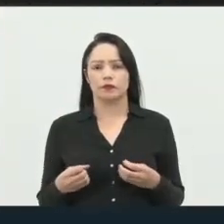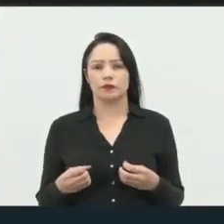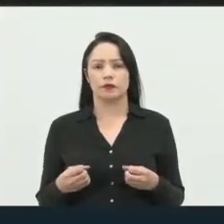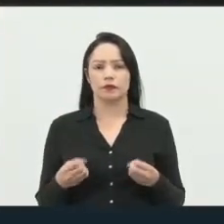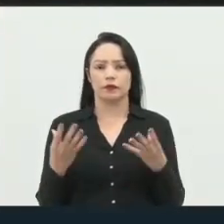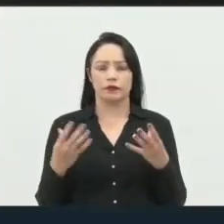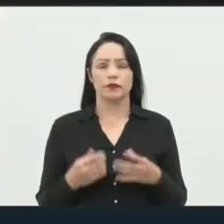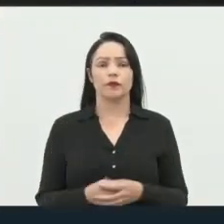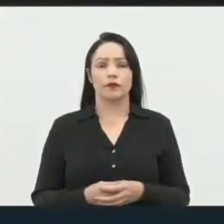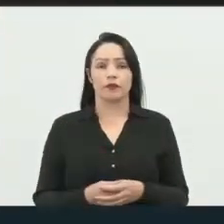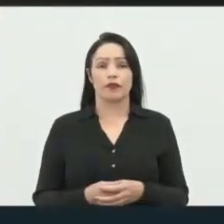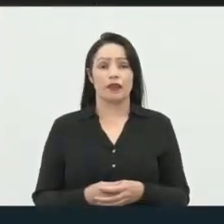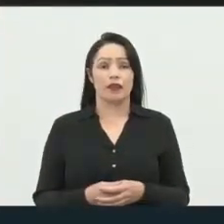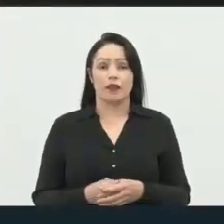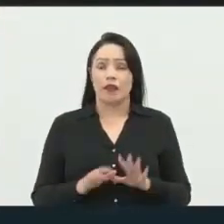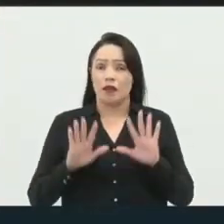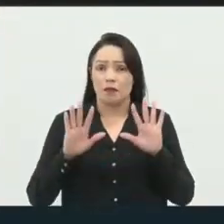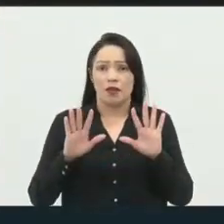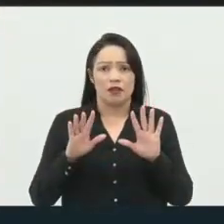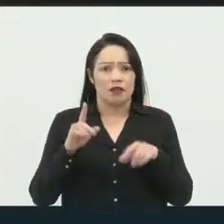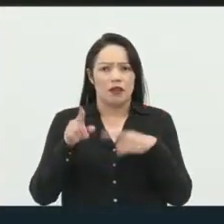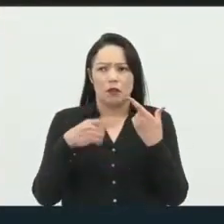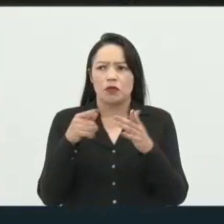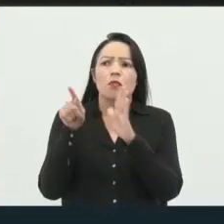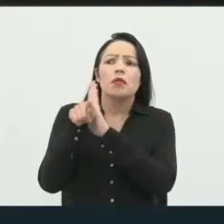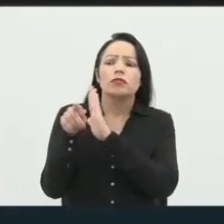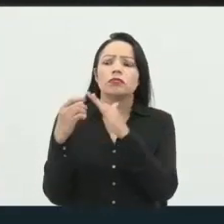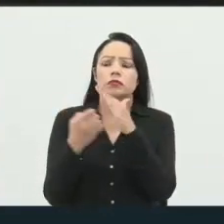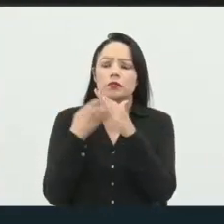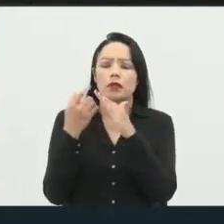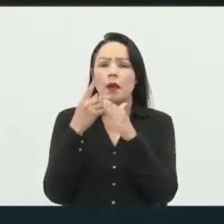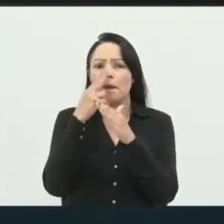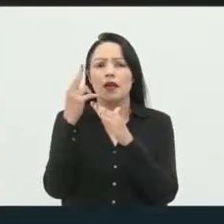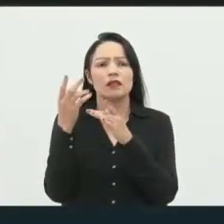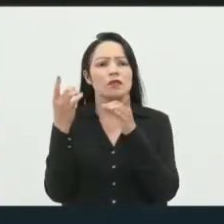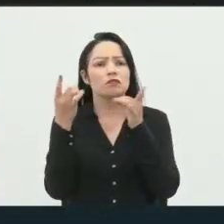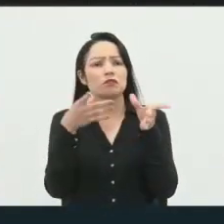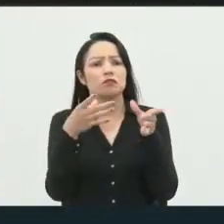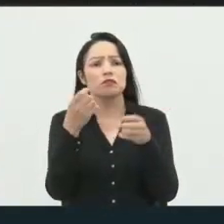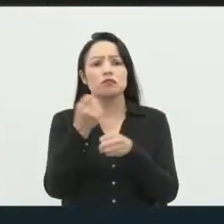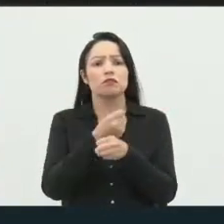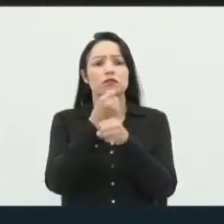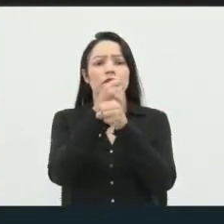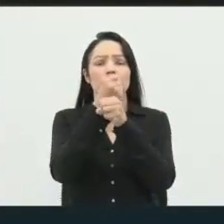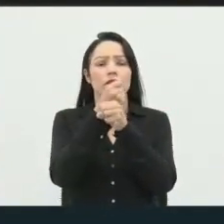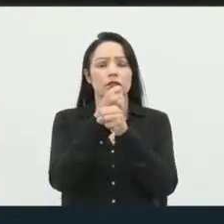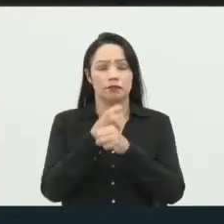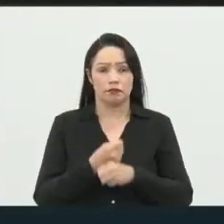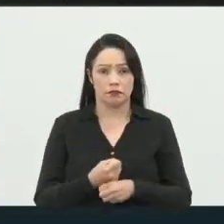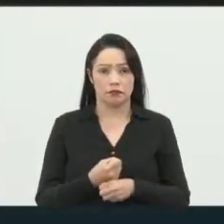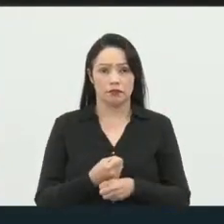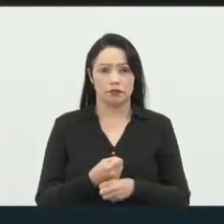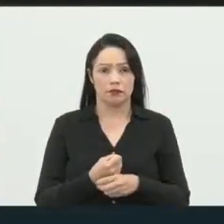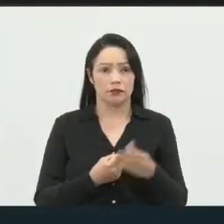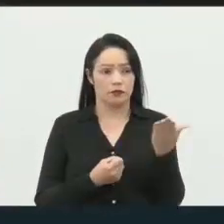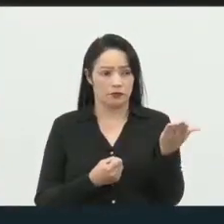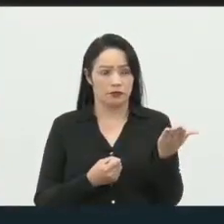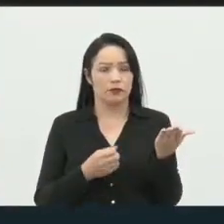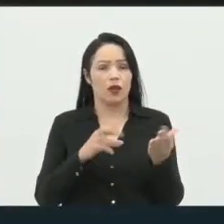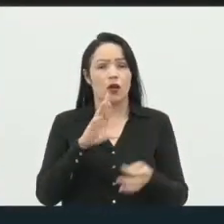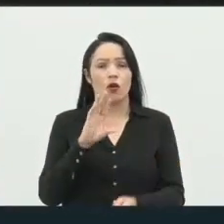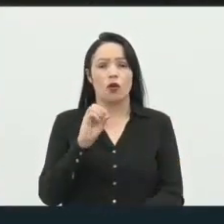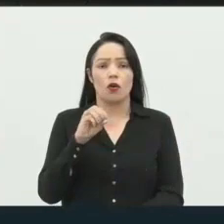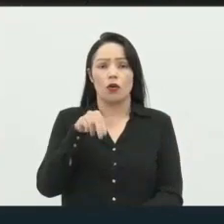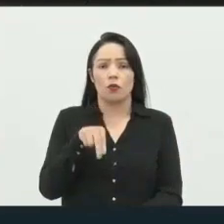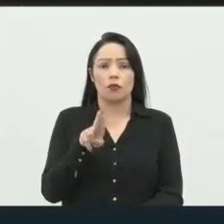e não foi cobrado dessa empresa que abandonou a obra Vereador Rômulo o senhor Era